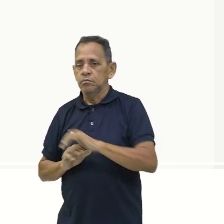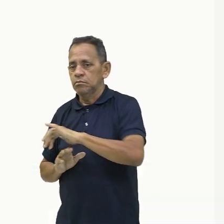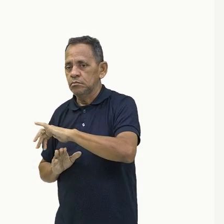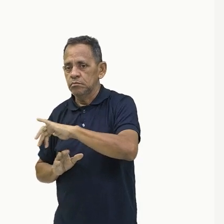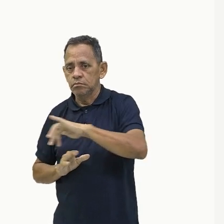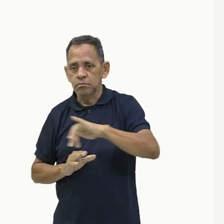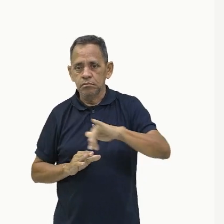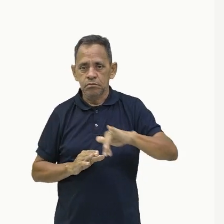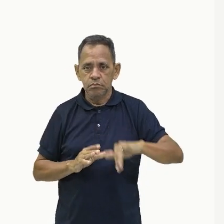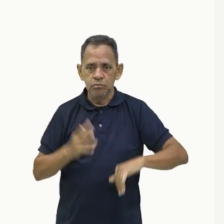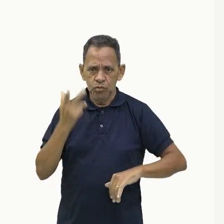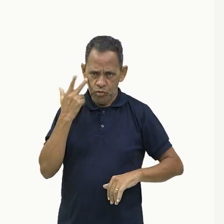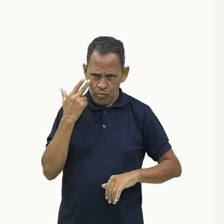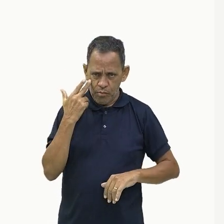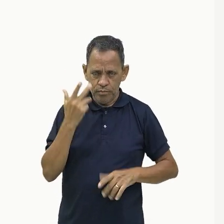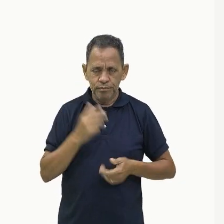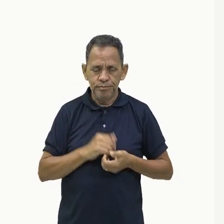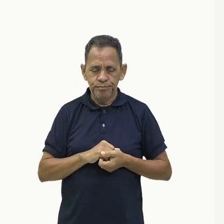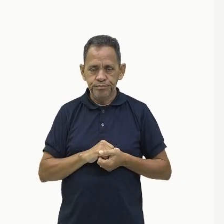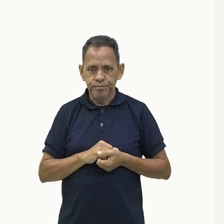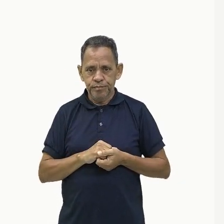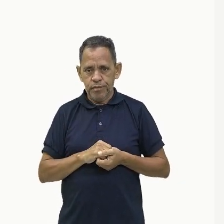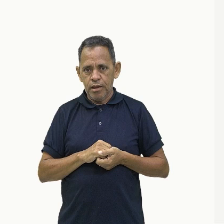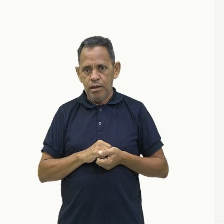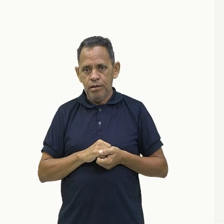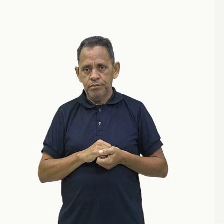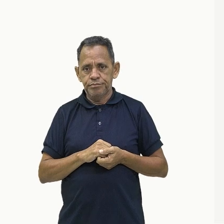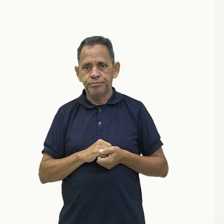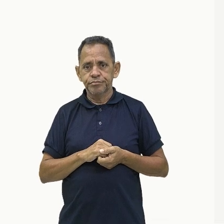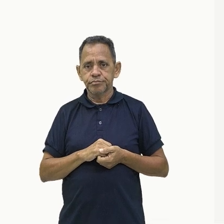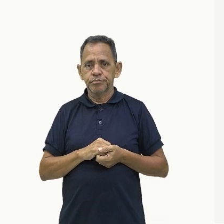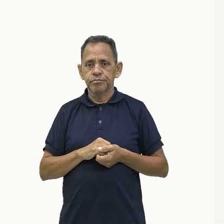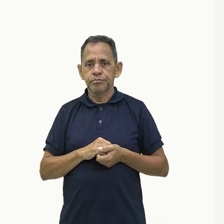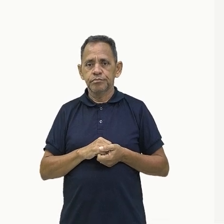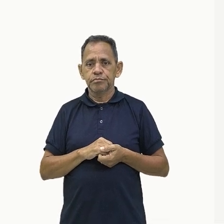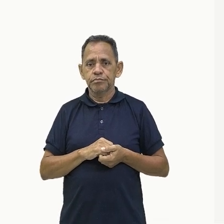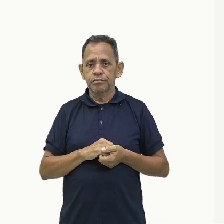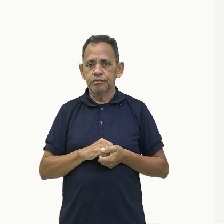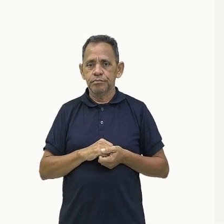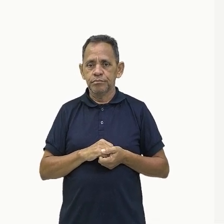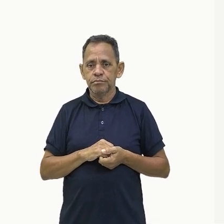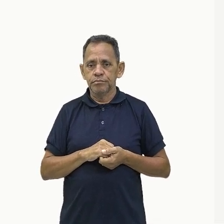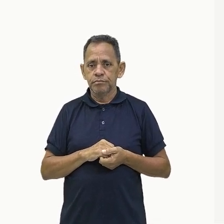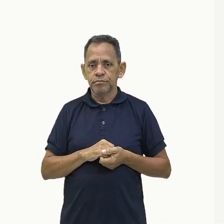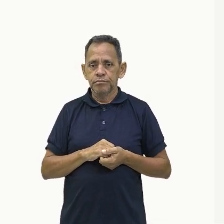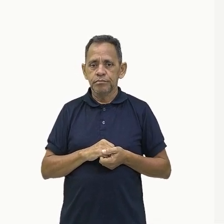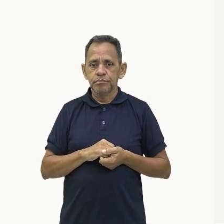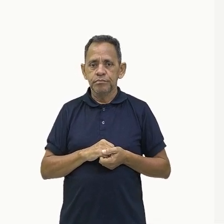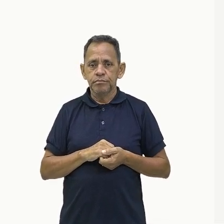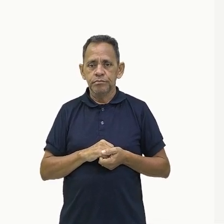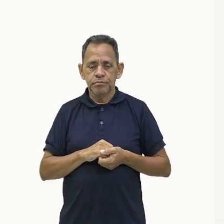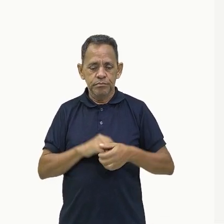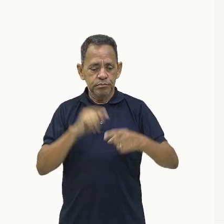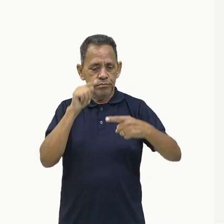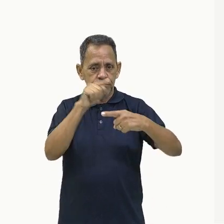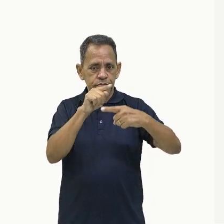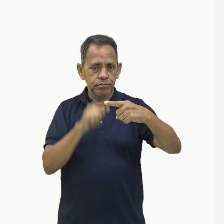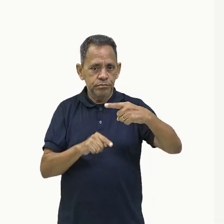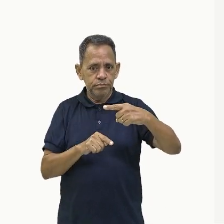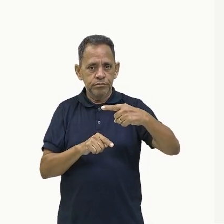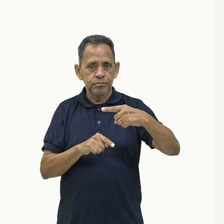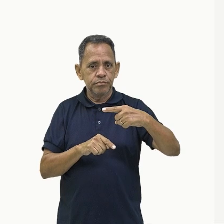O conceitozinho bem tranquilo. Vamos seguindo com mais alguns exemplos. A razão entre o número